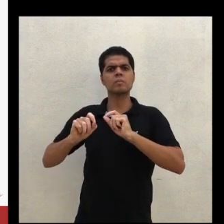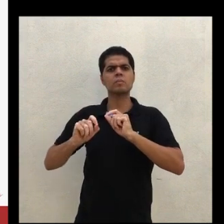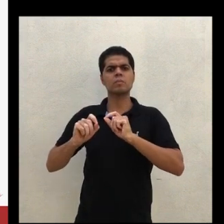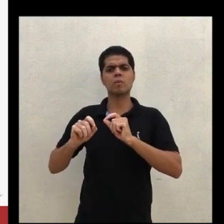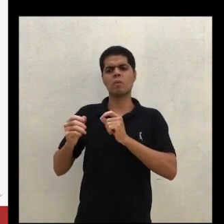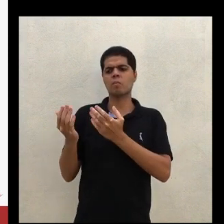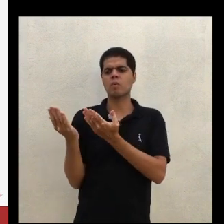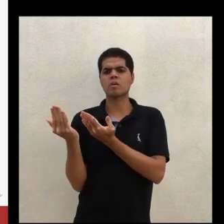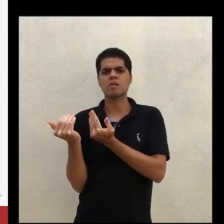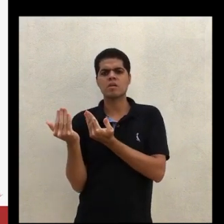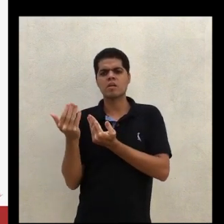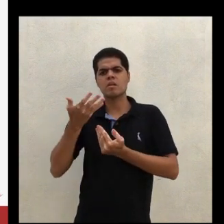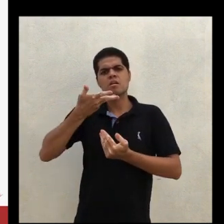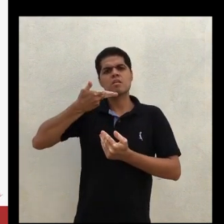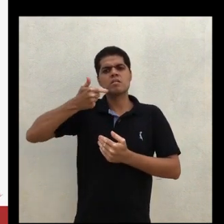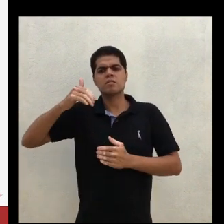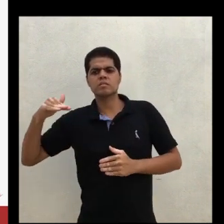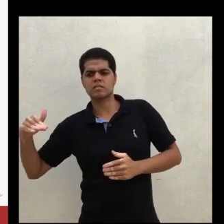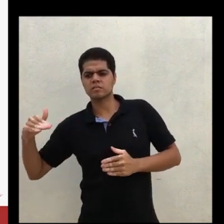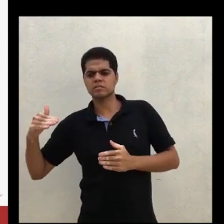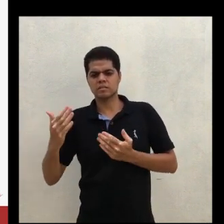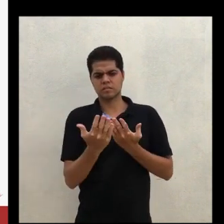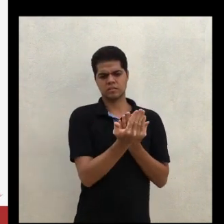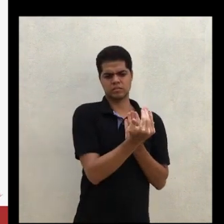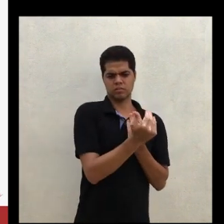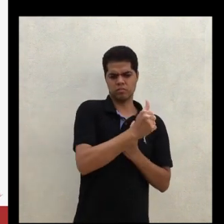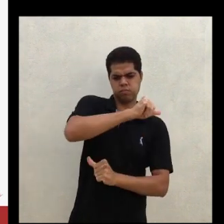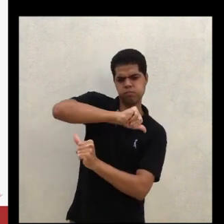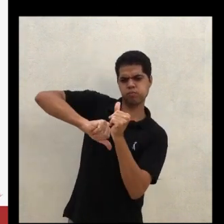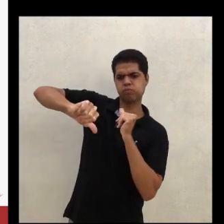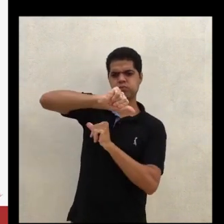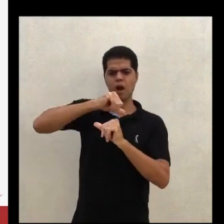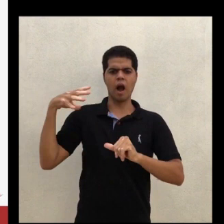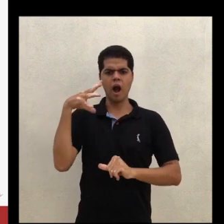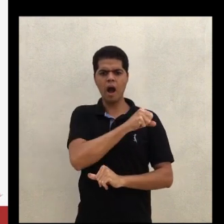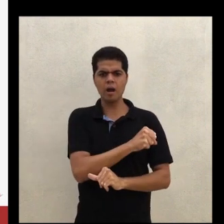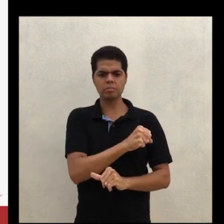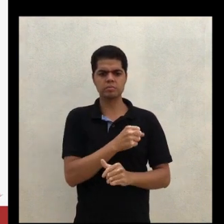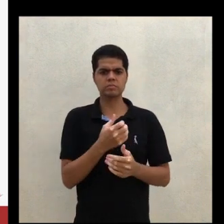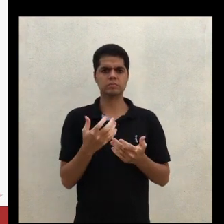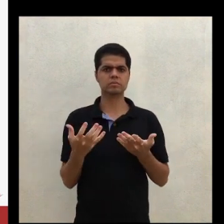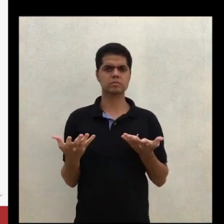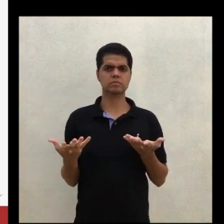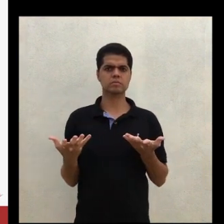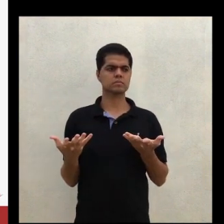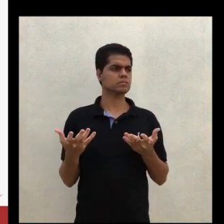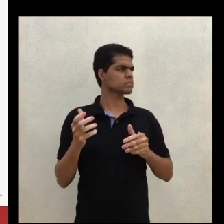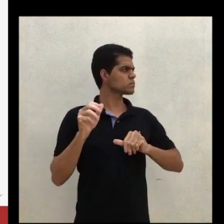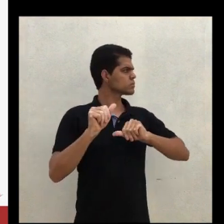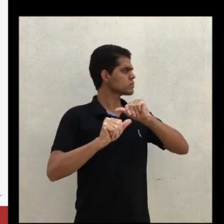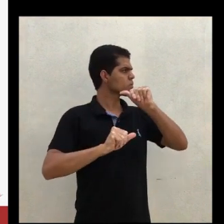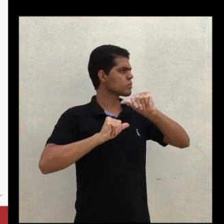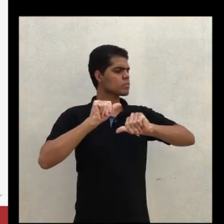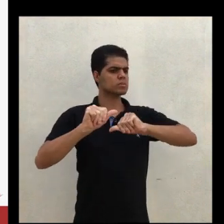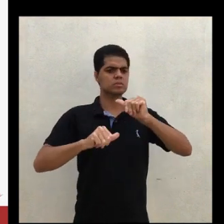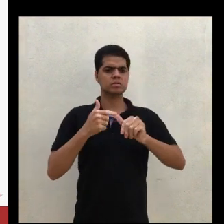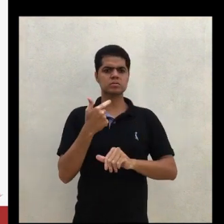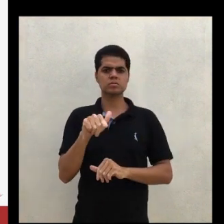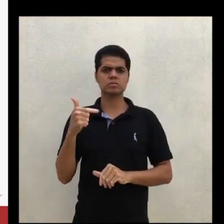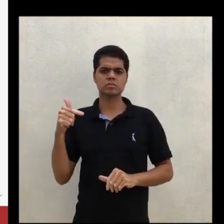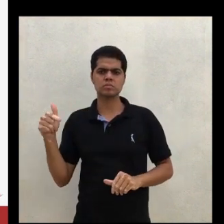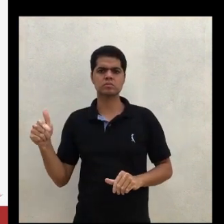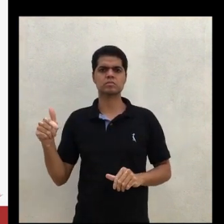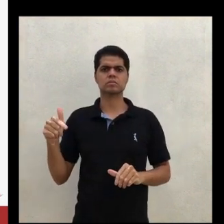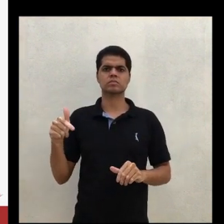Não acontece nenhuma mudança biológica, psicológica, motora, em 1 segundo o suficiente para